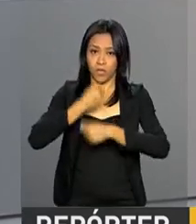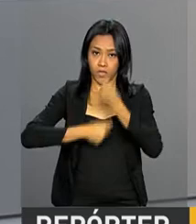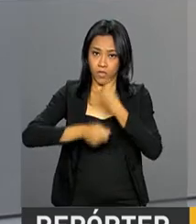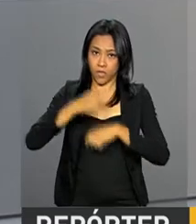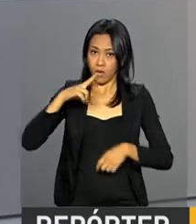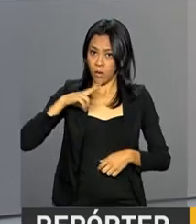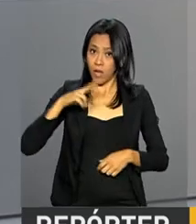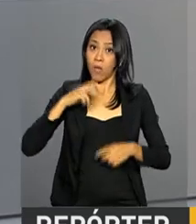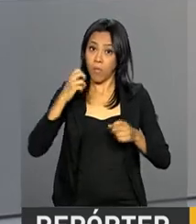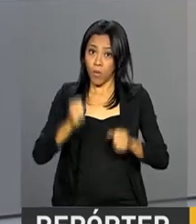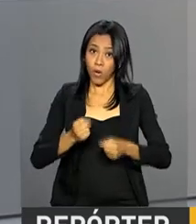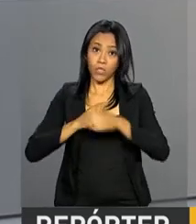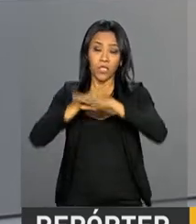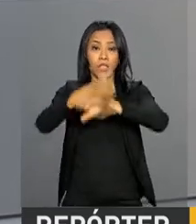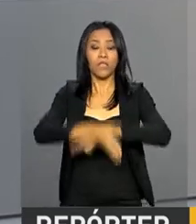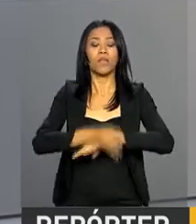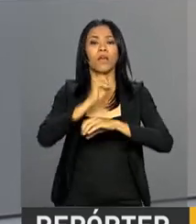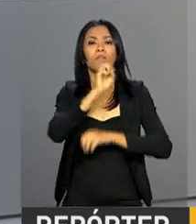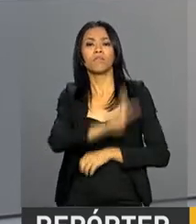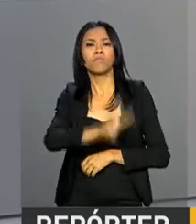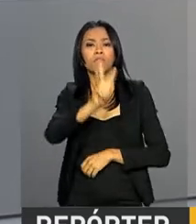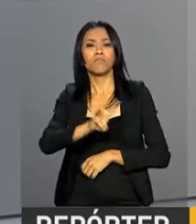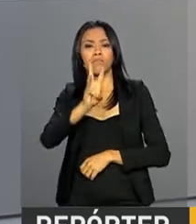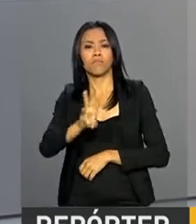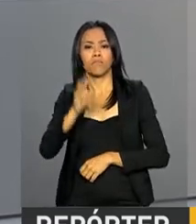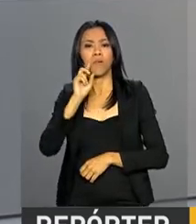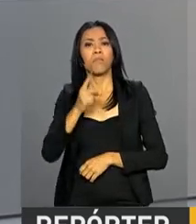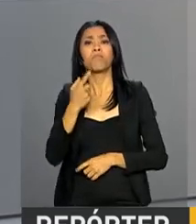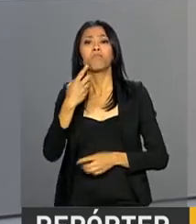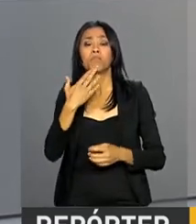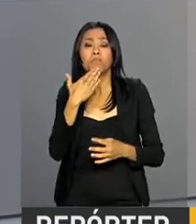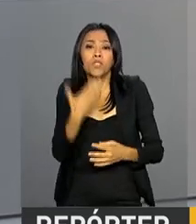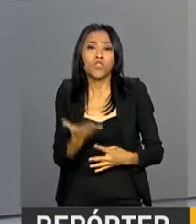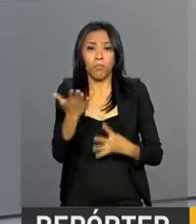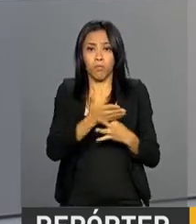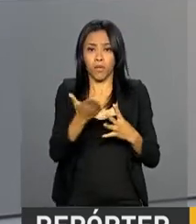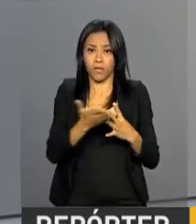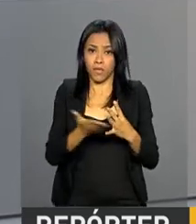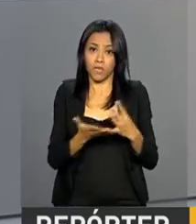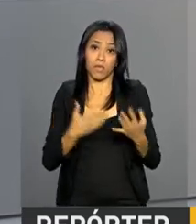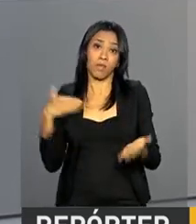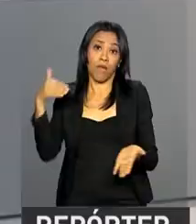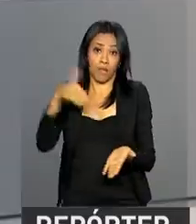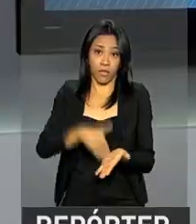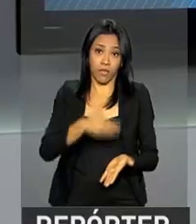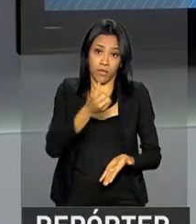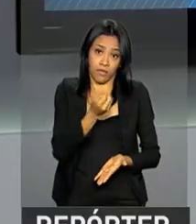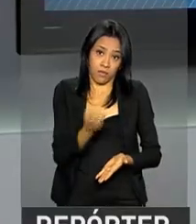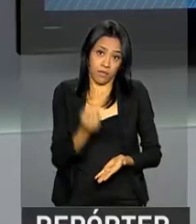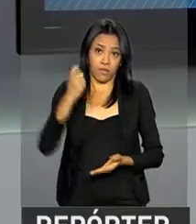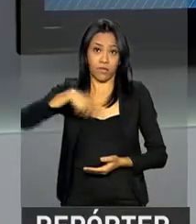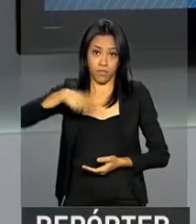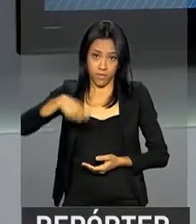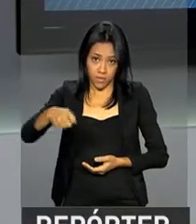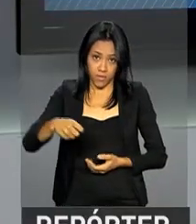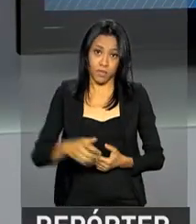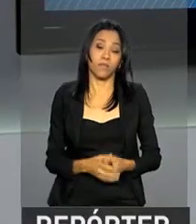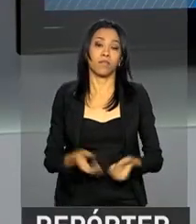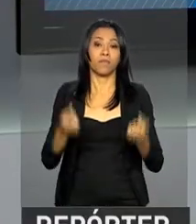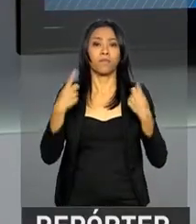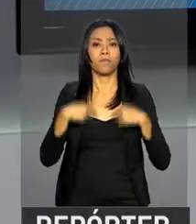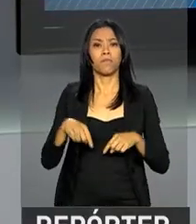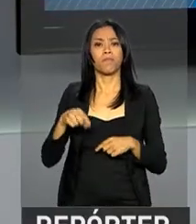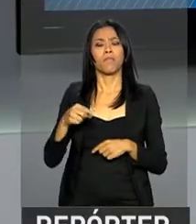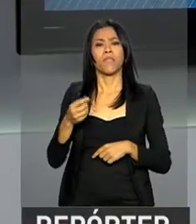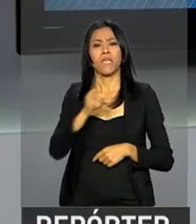pode solicitar no portal do empreendedor o parcelamento das dívidas em até 60 meses sem